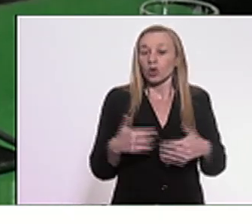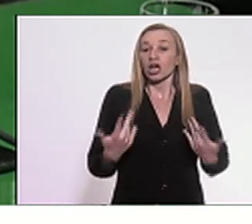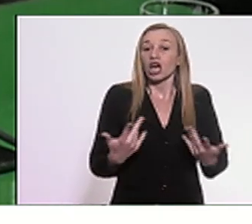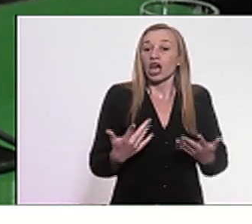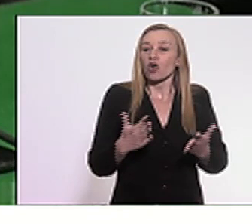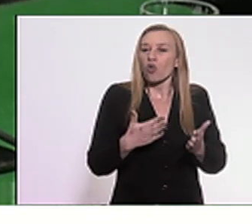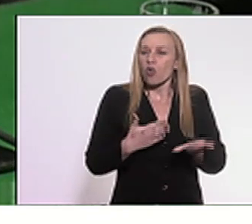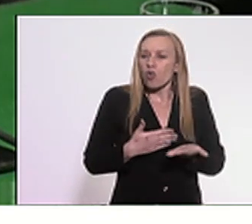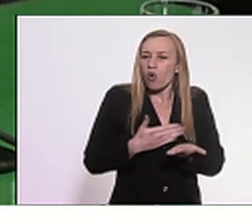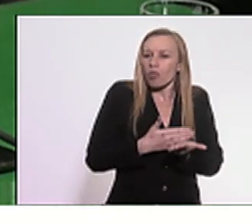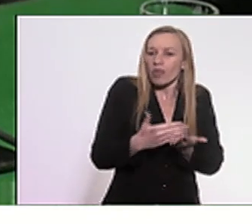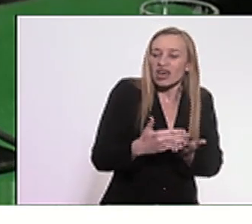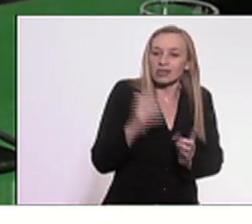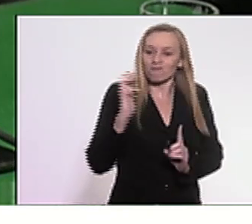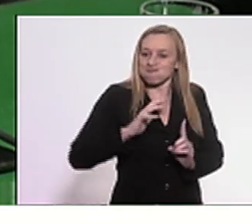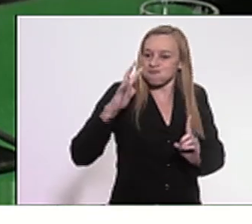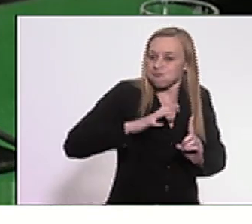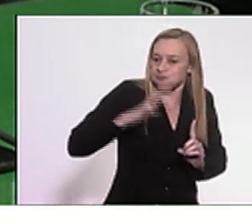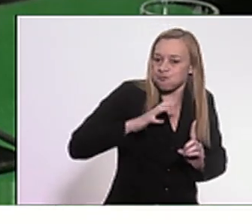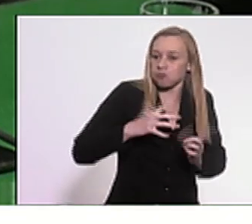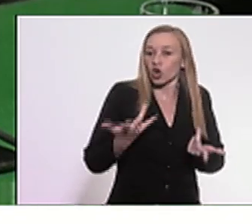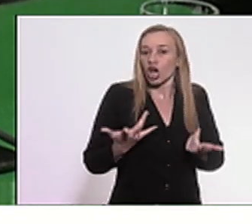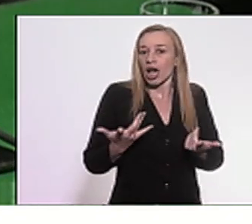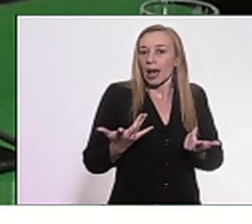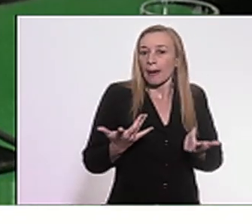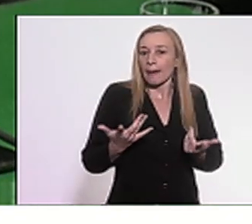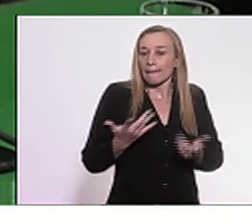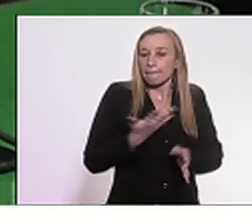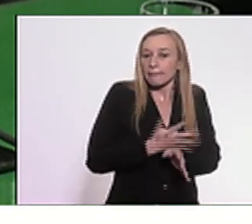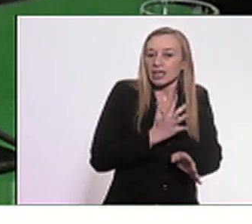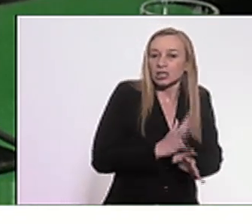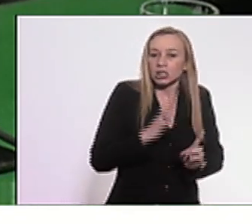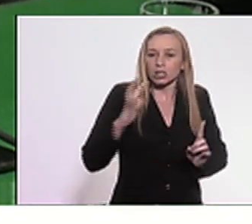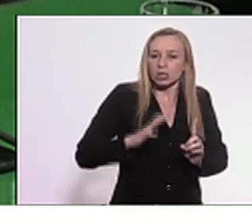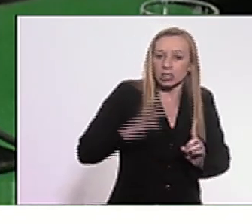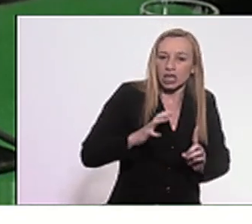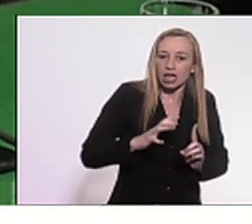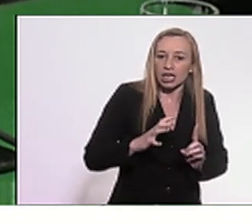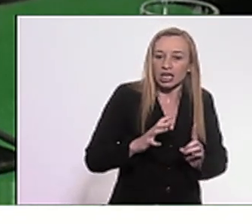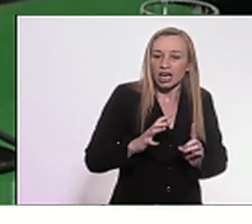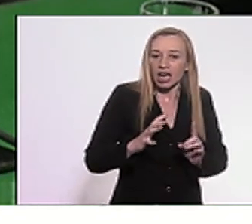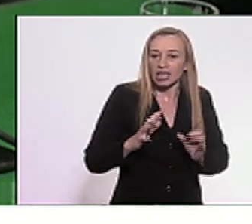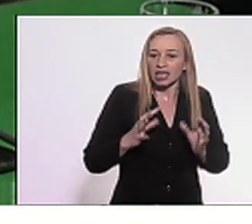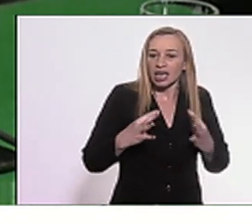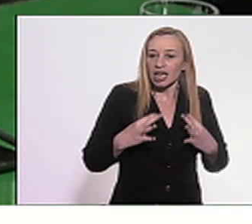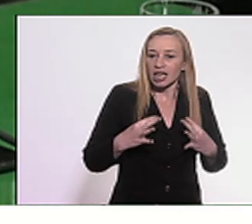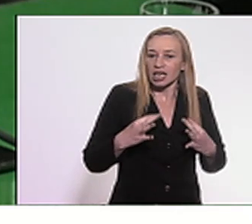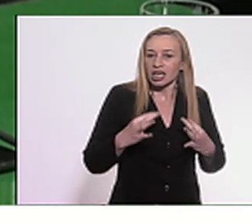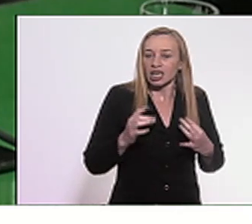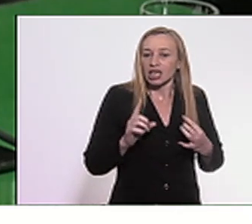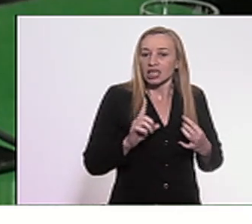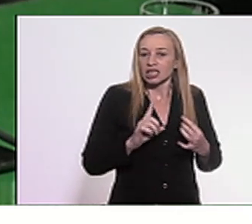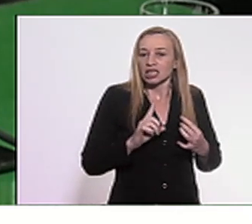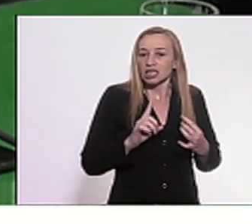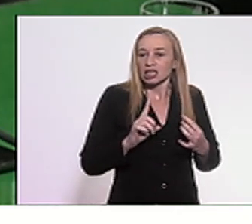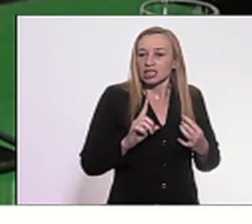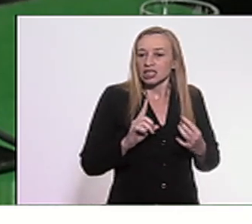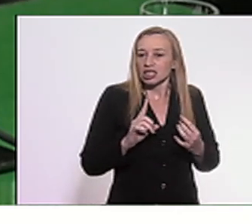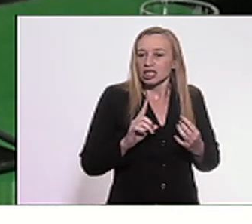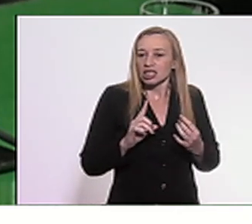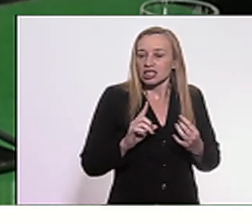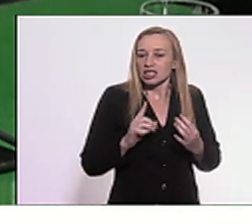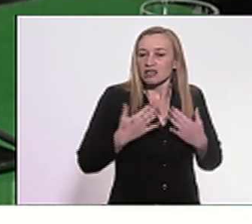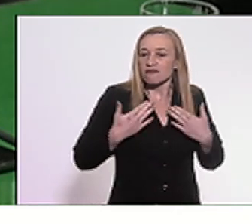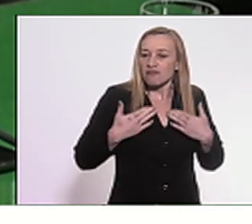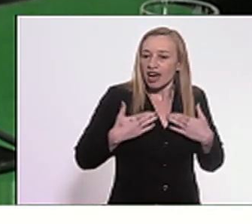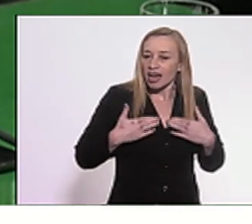praticando o assédio. Às vezes praticam o assédio de maneira até involuntária, até